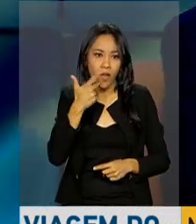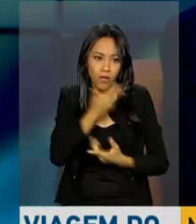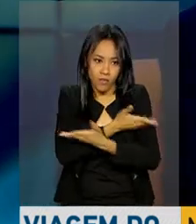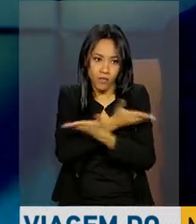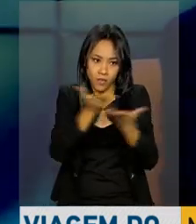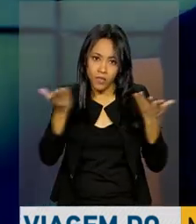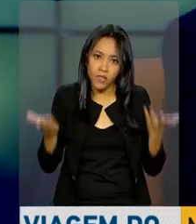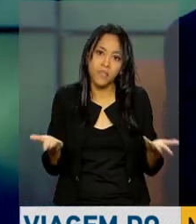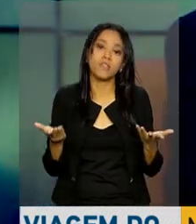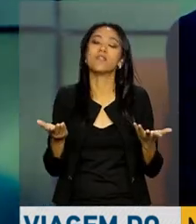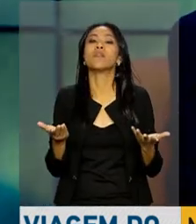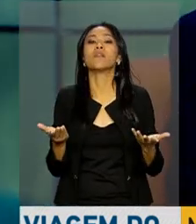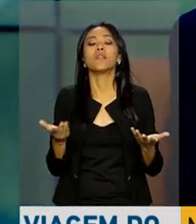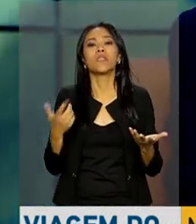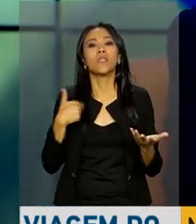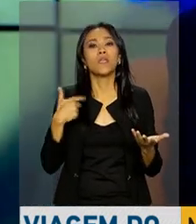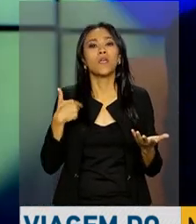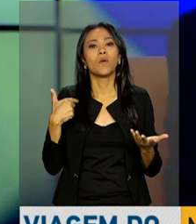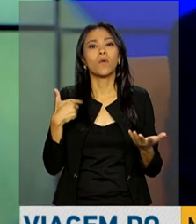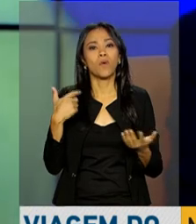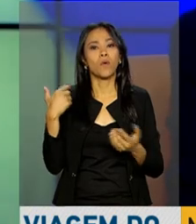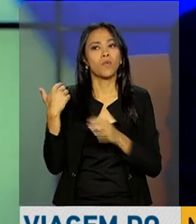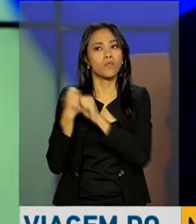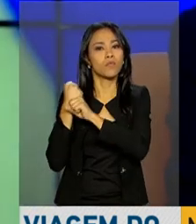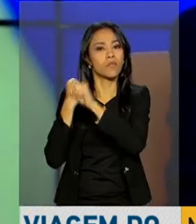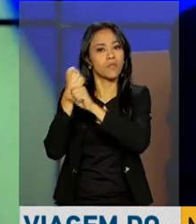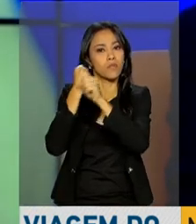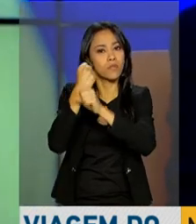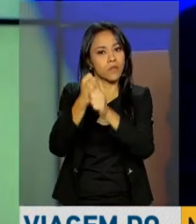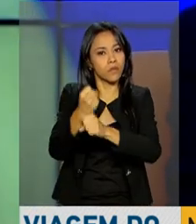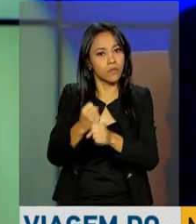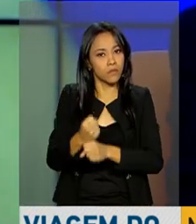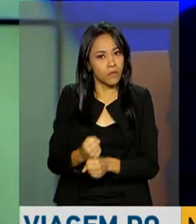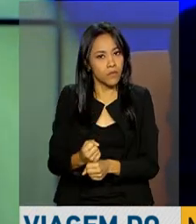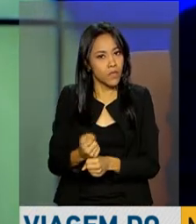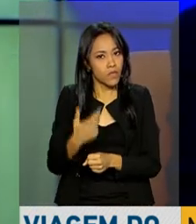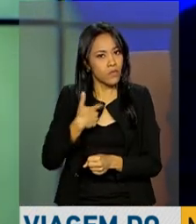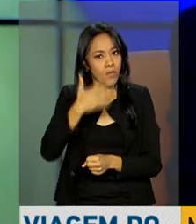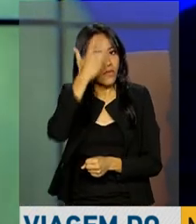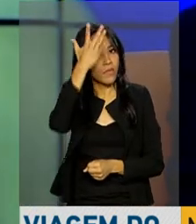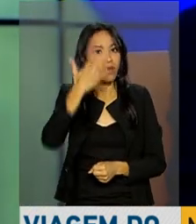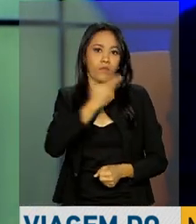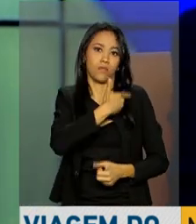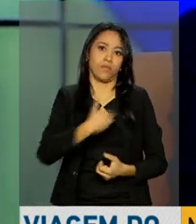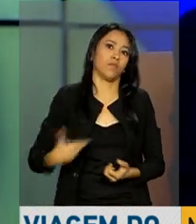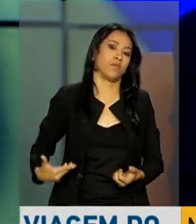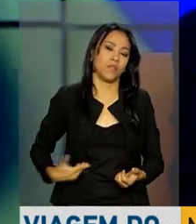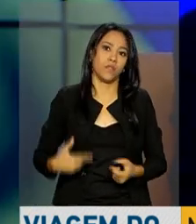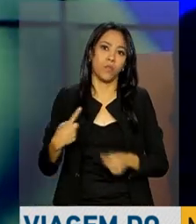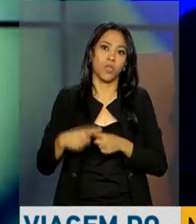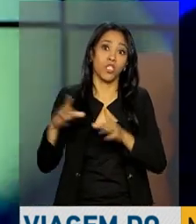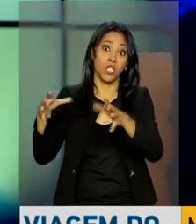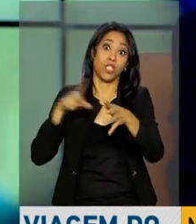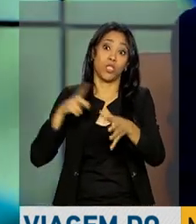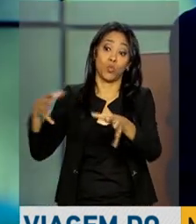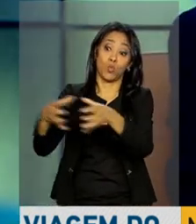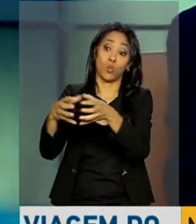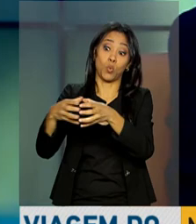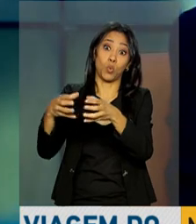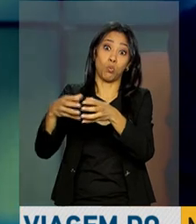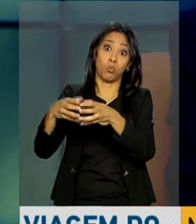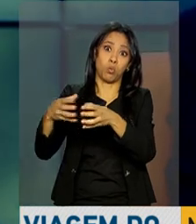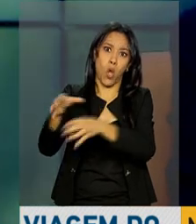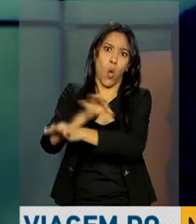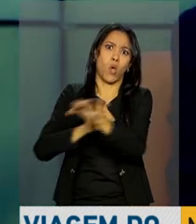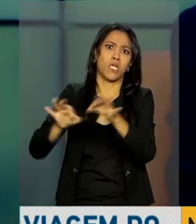senhoras, que eu, ao longo do tempo, também não enfrentei um governo fácil, porque a oposição no Brasil é muito